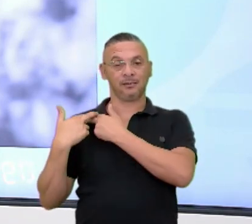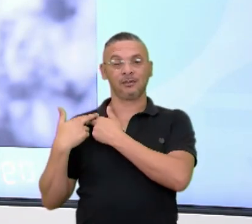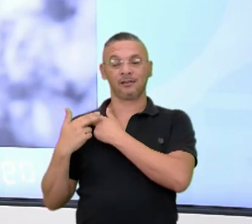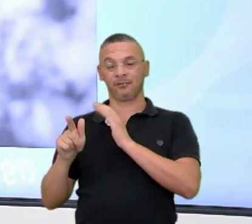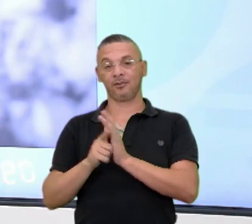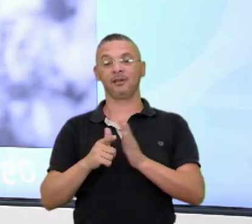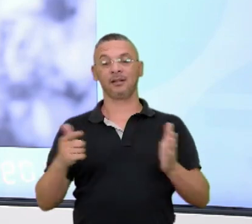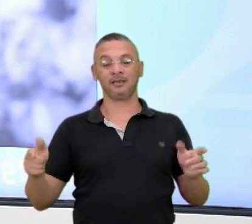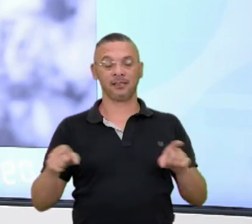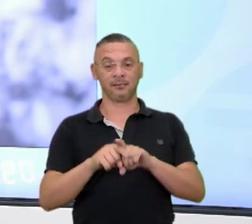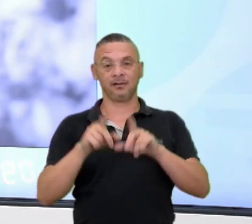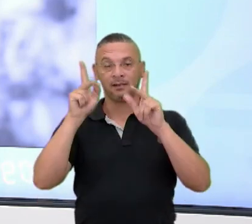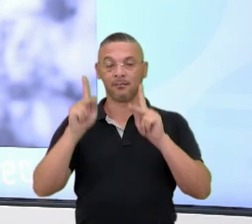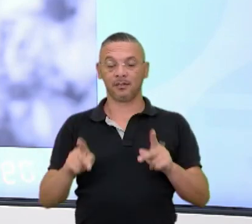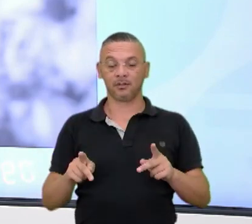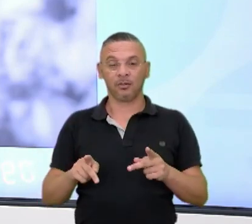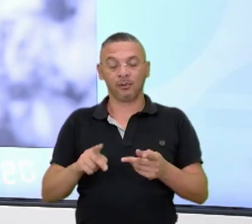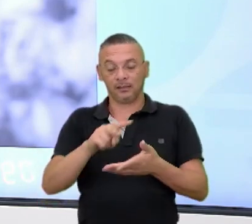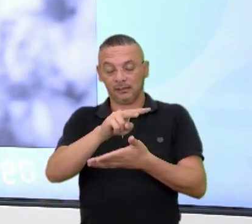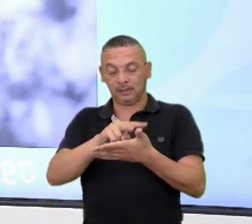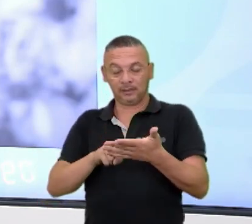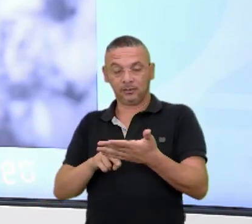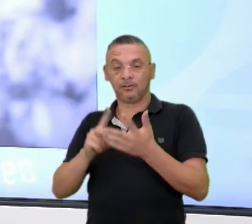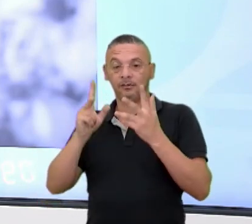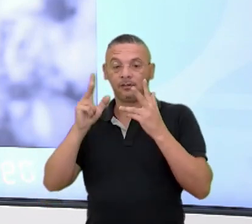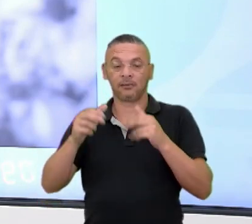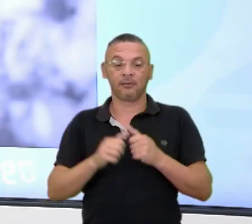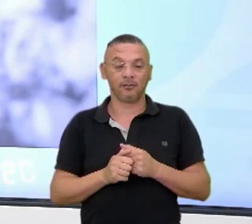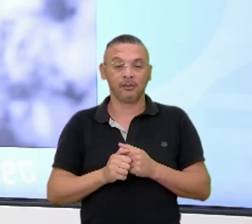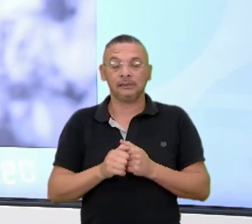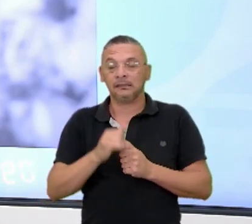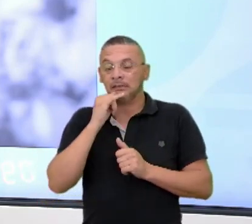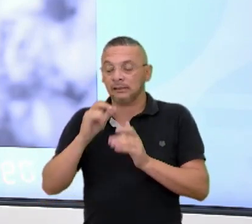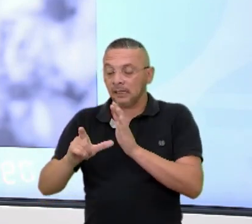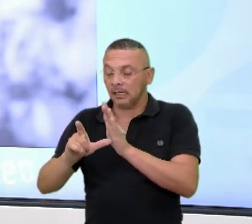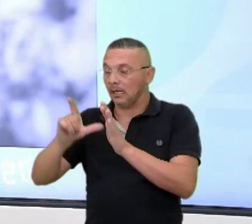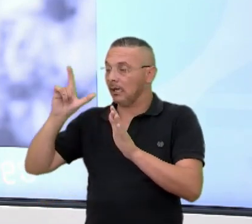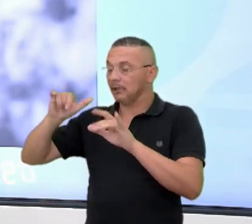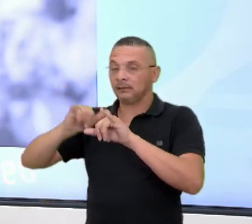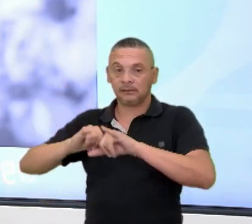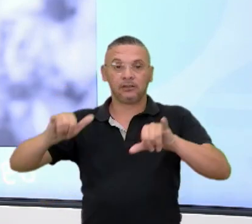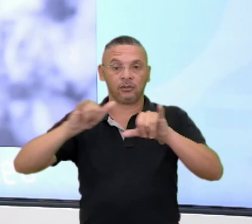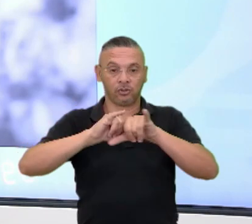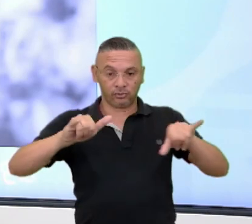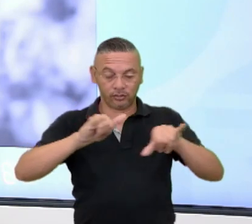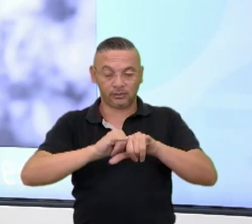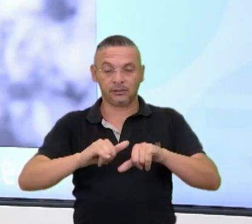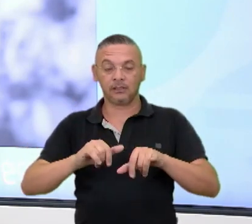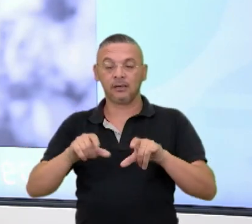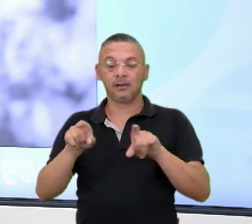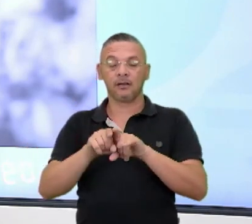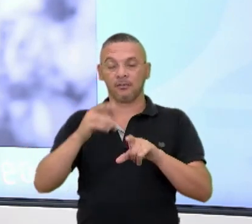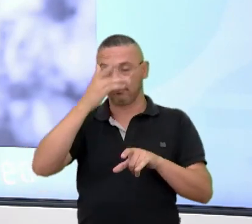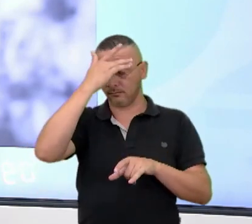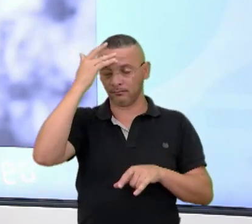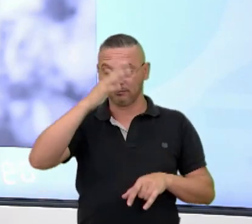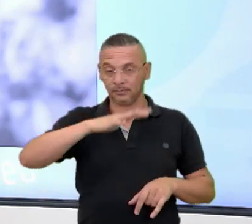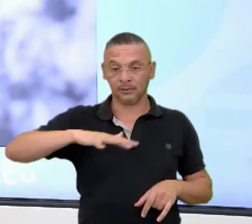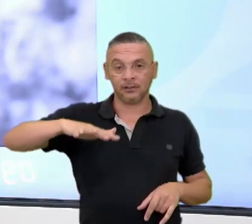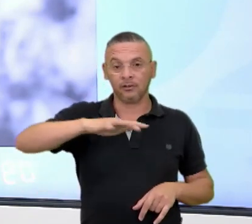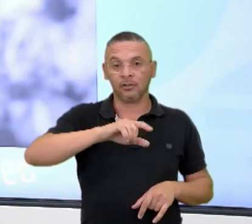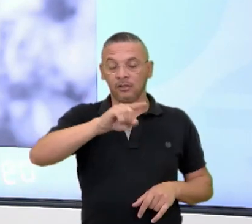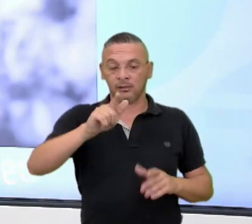Informational bubble. Informational bubble e uma imagem. Você vai ter que fazer comigo, senão vai ficar bem chata agora a aula, tá? Então eu vou querer que você faça o quê? Eu vou